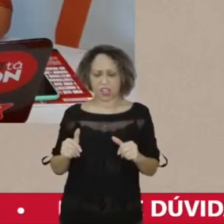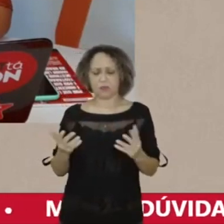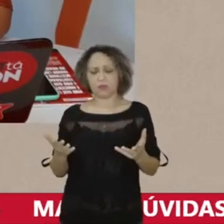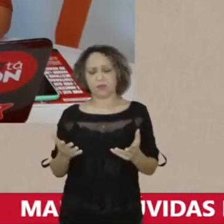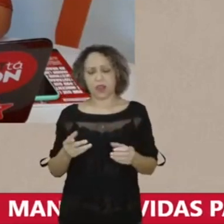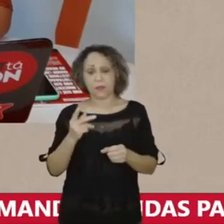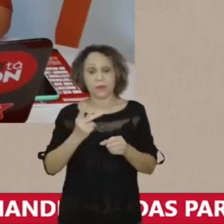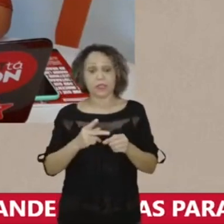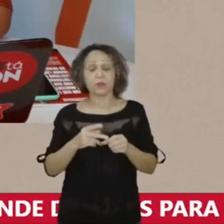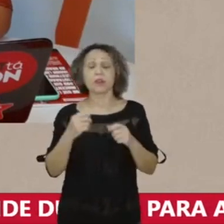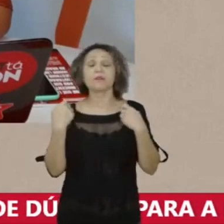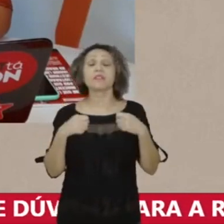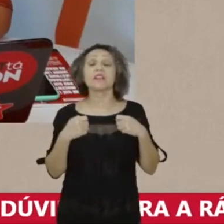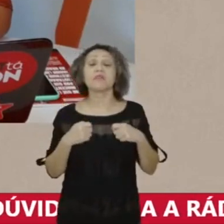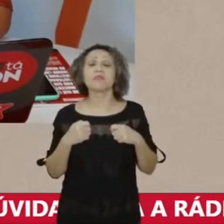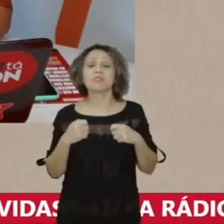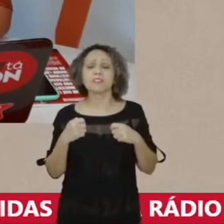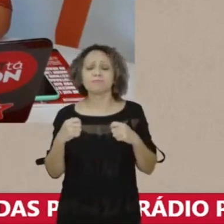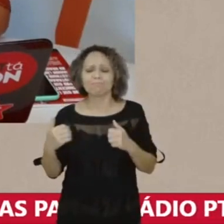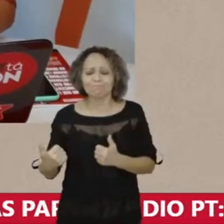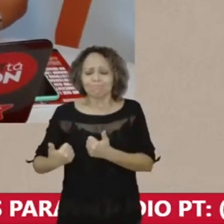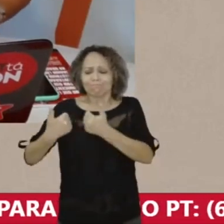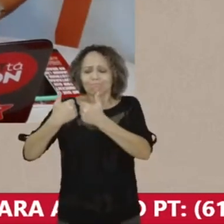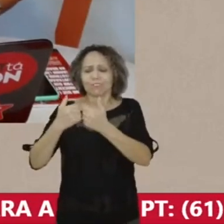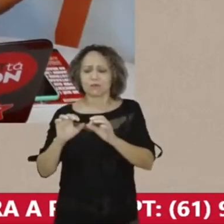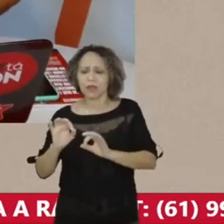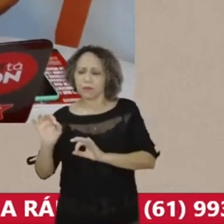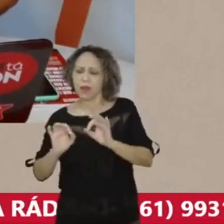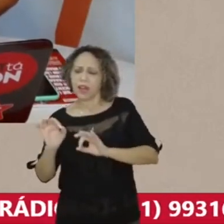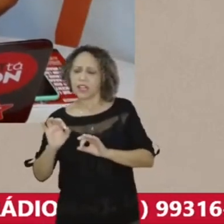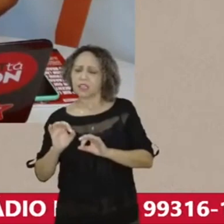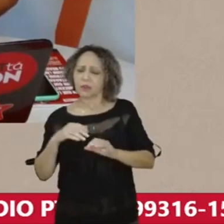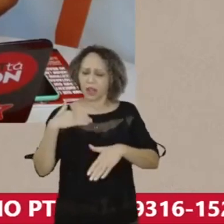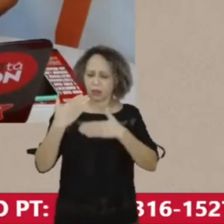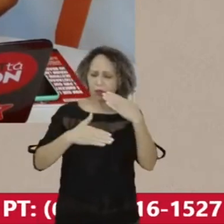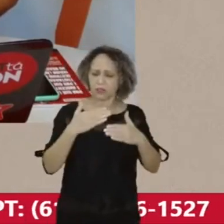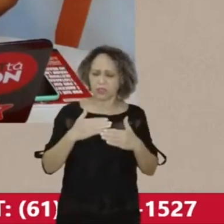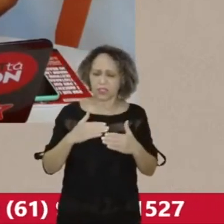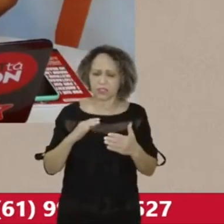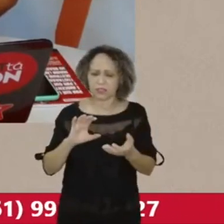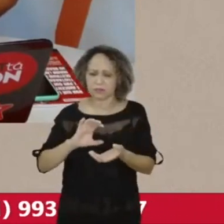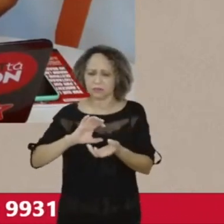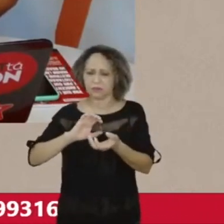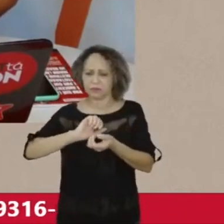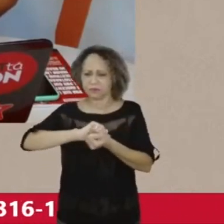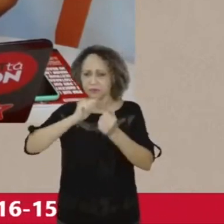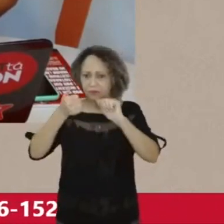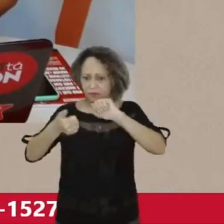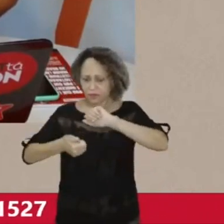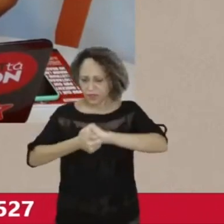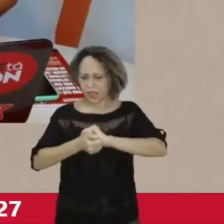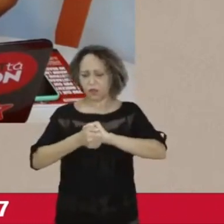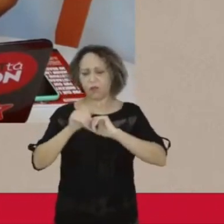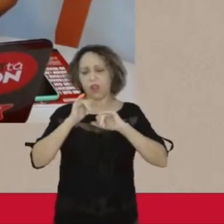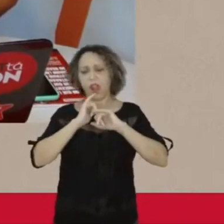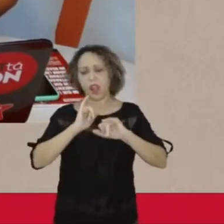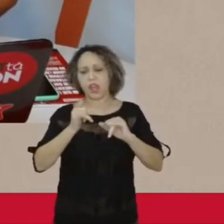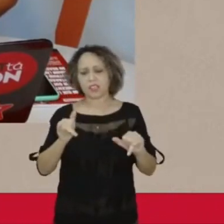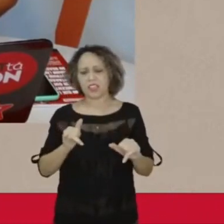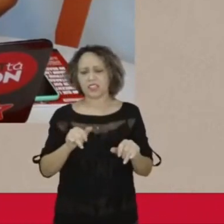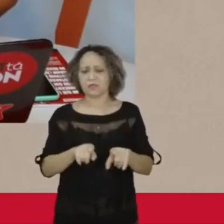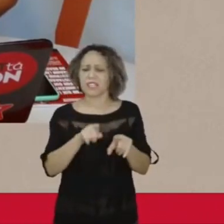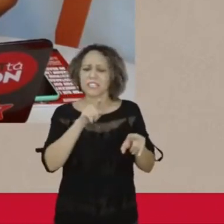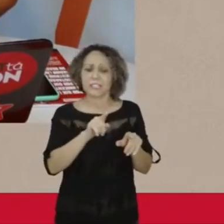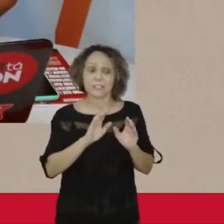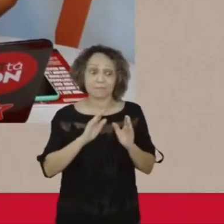se aproximando e se preparando para esse processo de transição energética. Ela está fazendo exatamente o contrário, ela está se fixando apenas